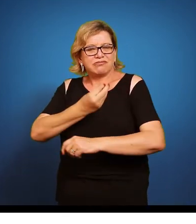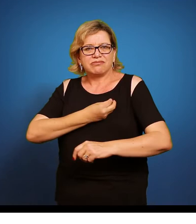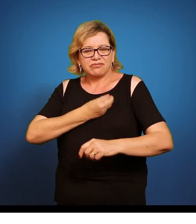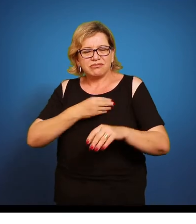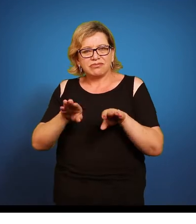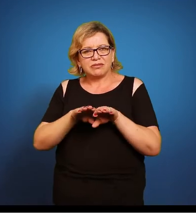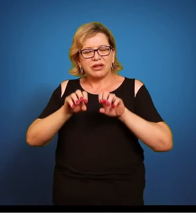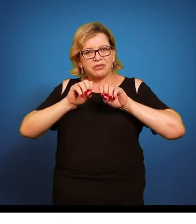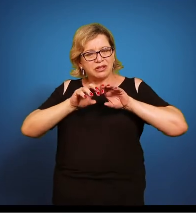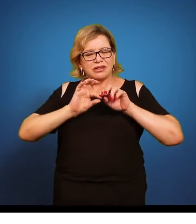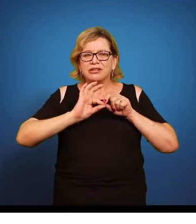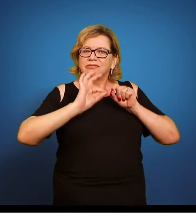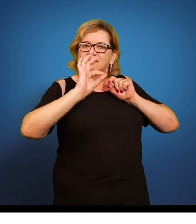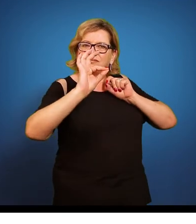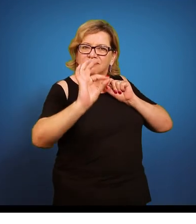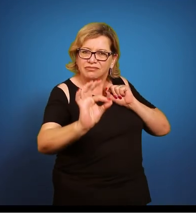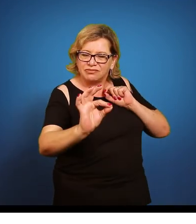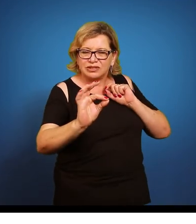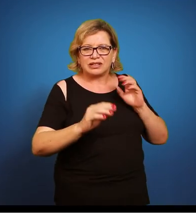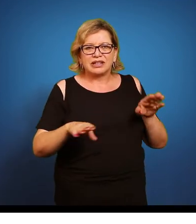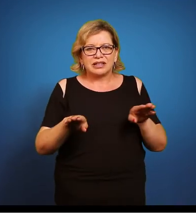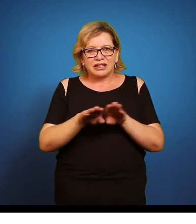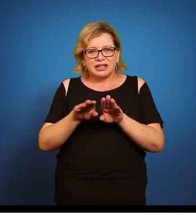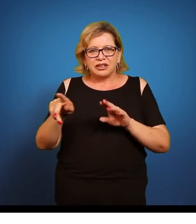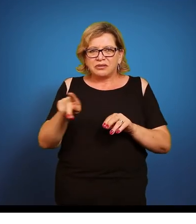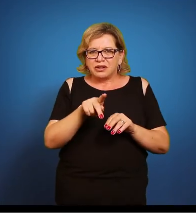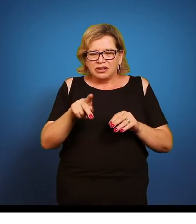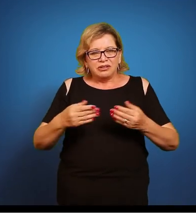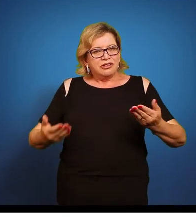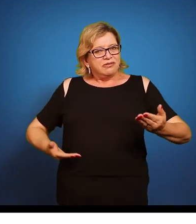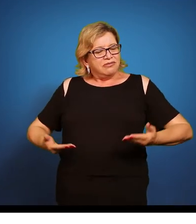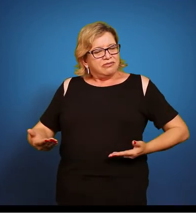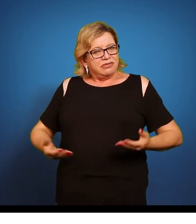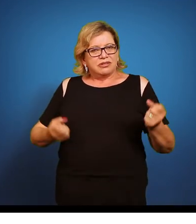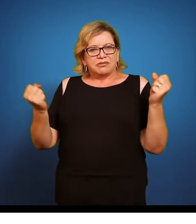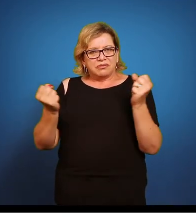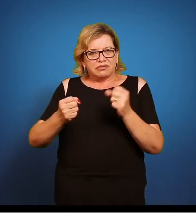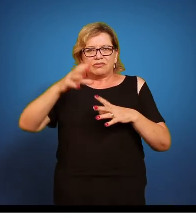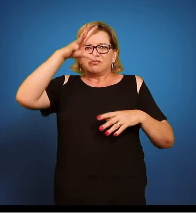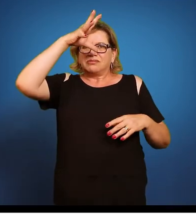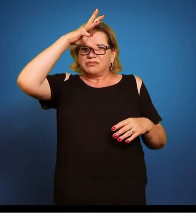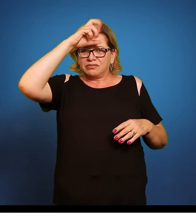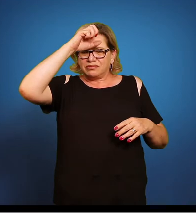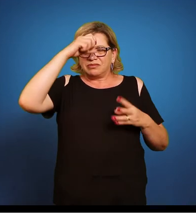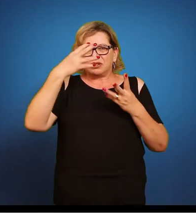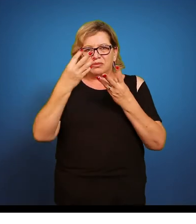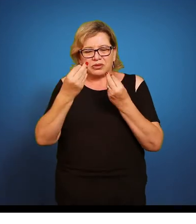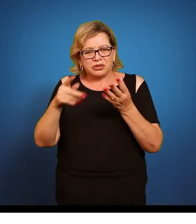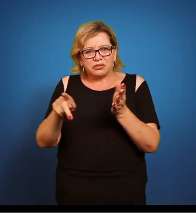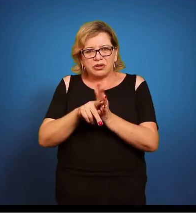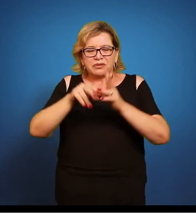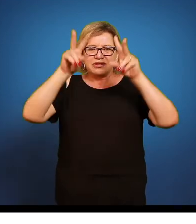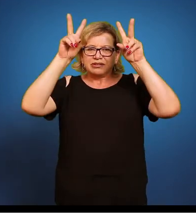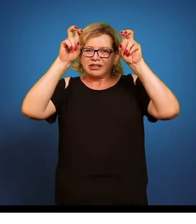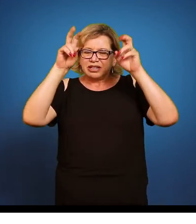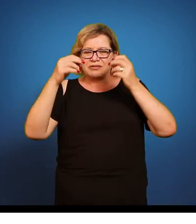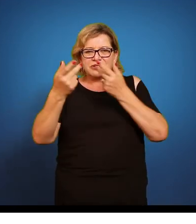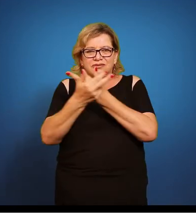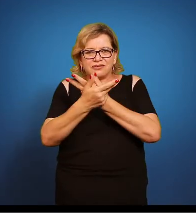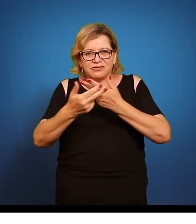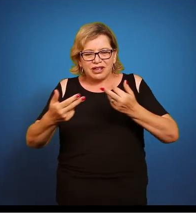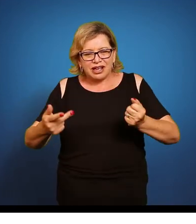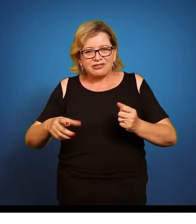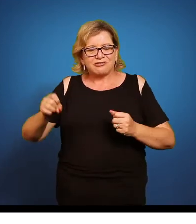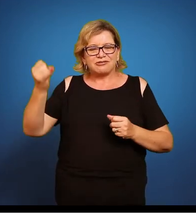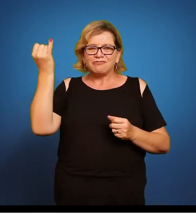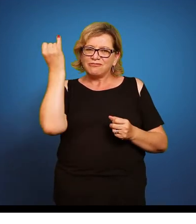distância mais do que isso professores e funcionários também poderão aprender bastante sobre temas como dislexia e deficiência